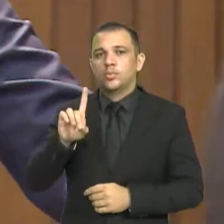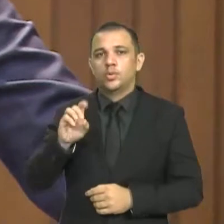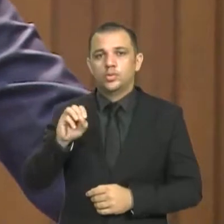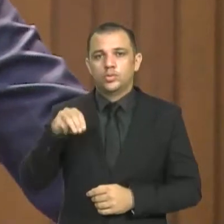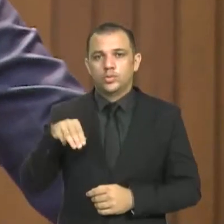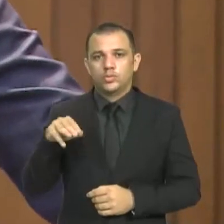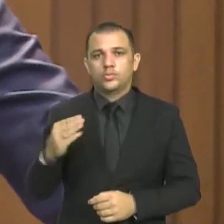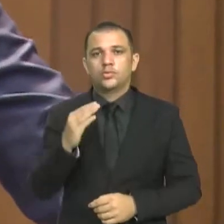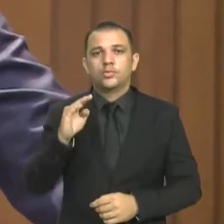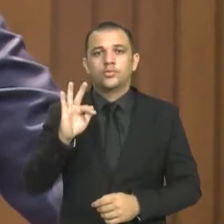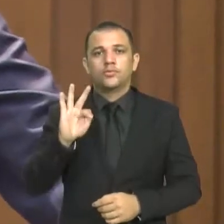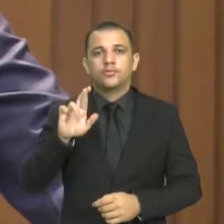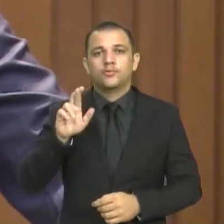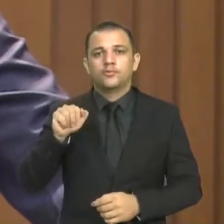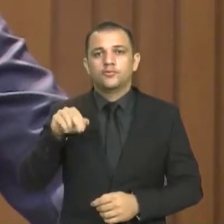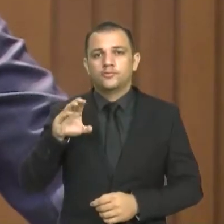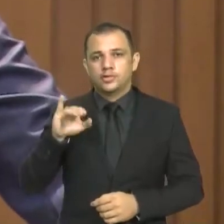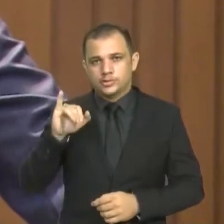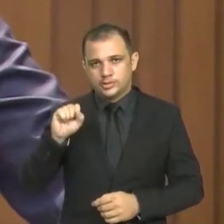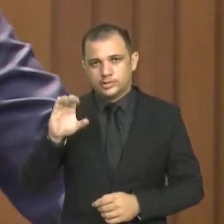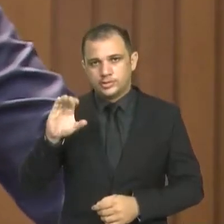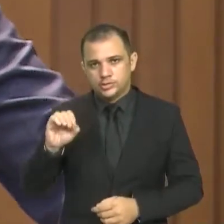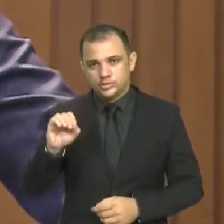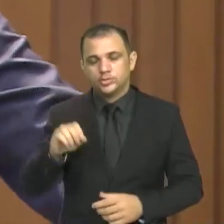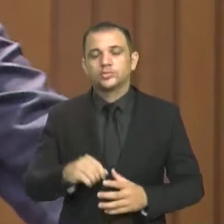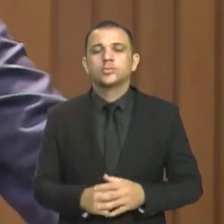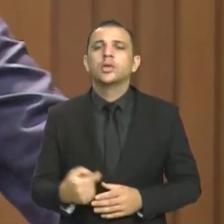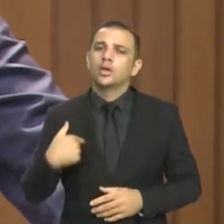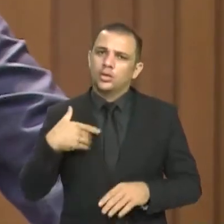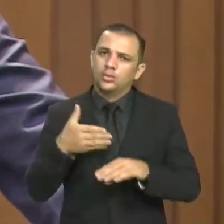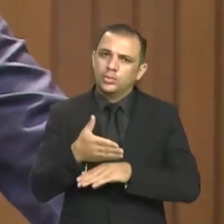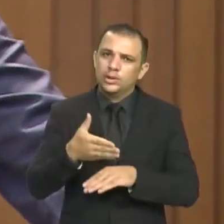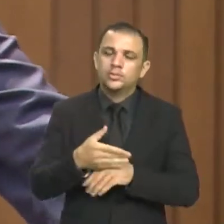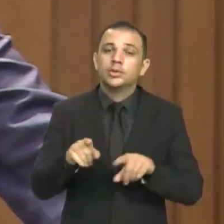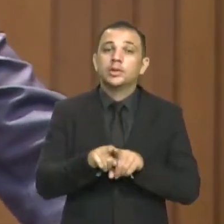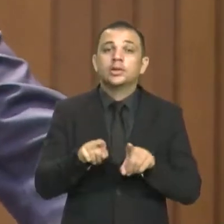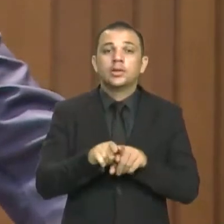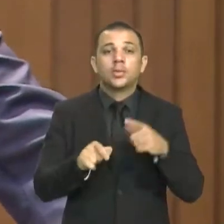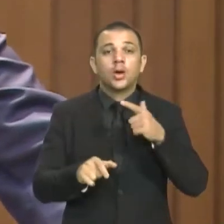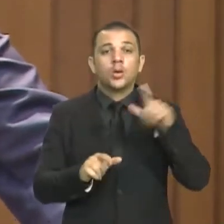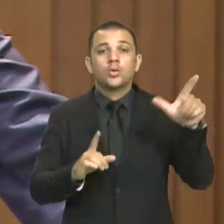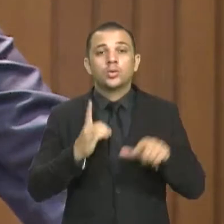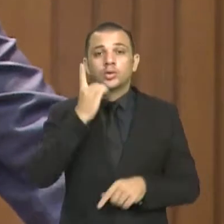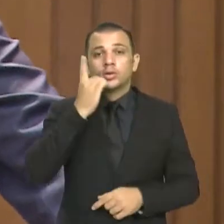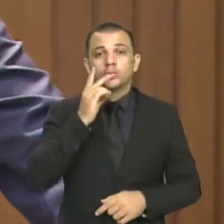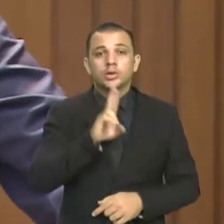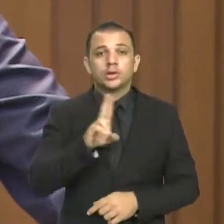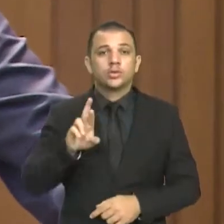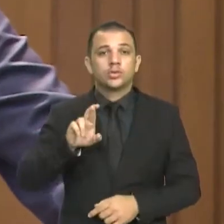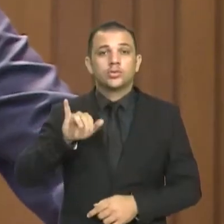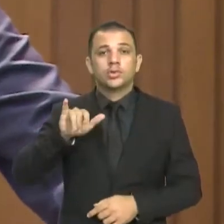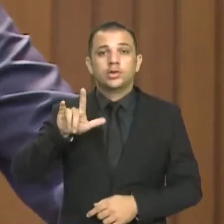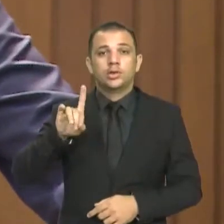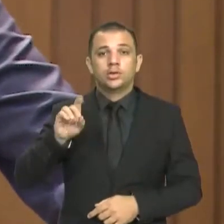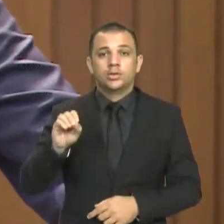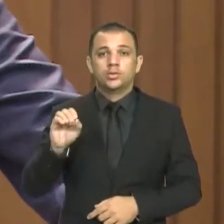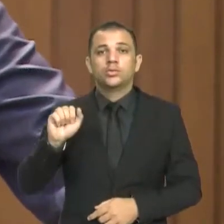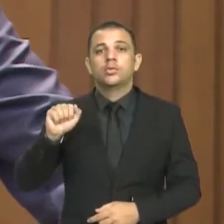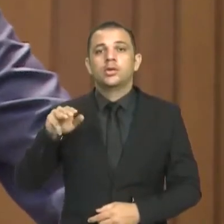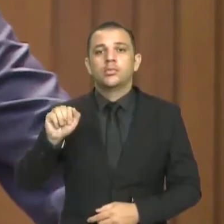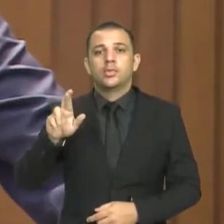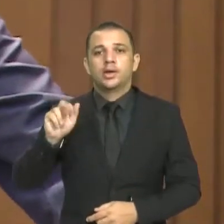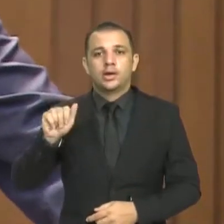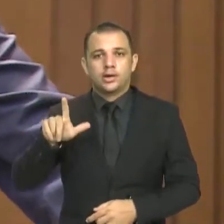participou. E uma linda festa que reforça a fé do povo católico,